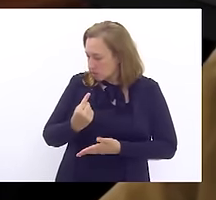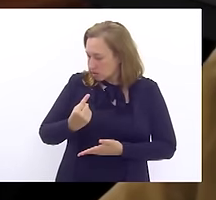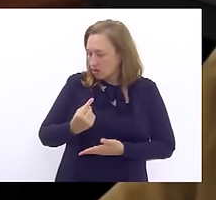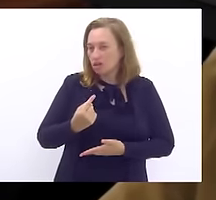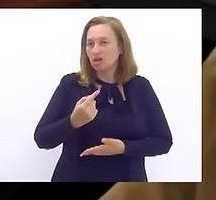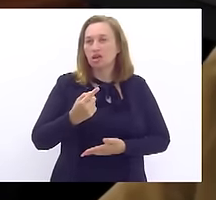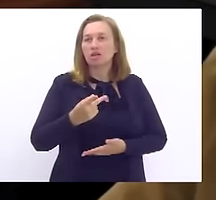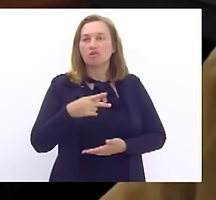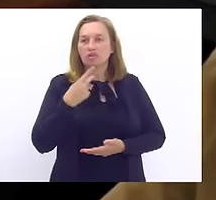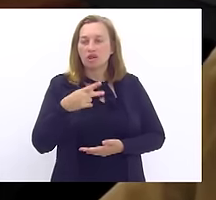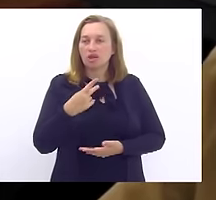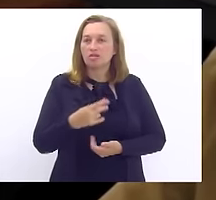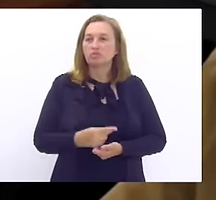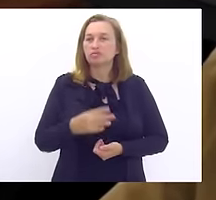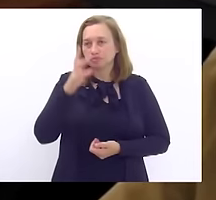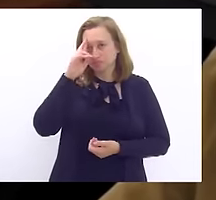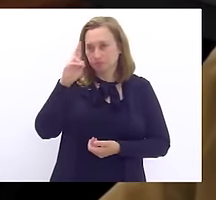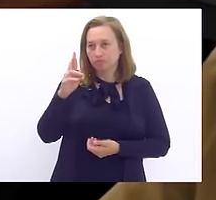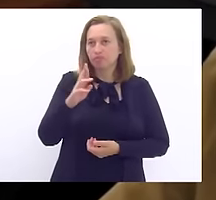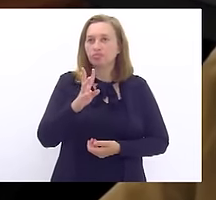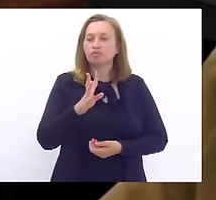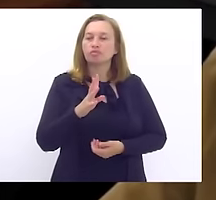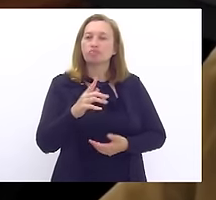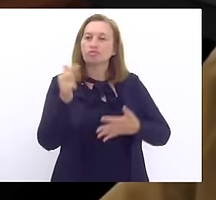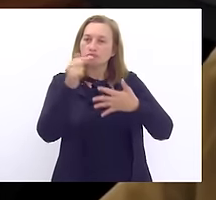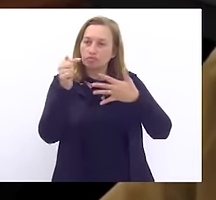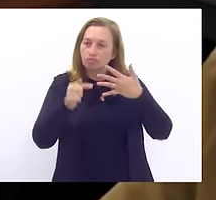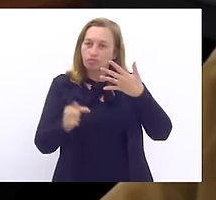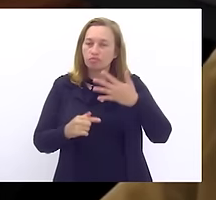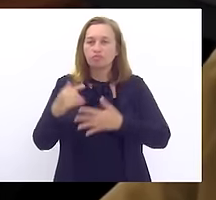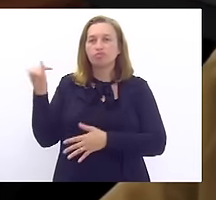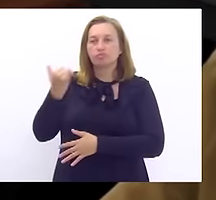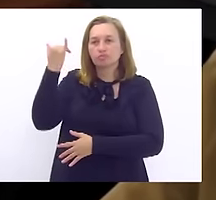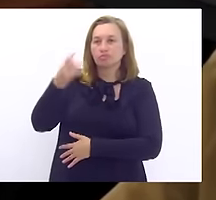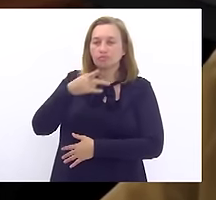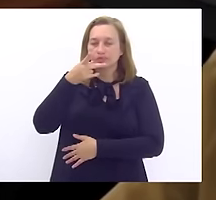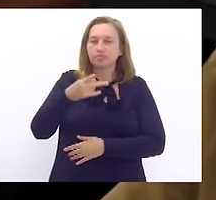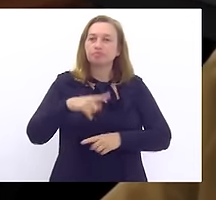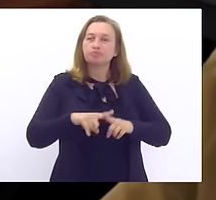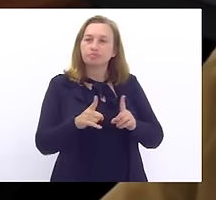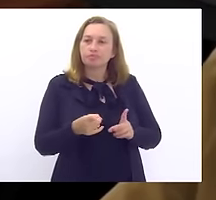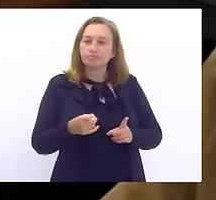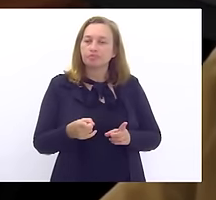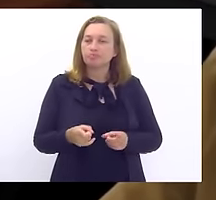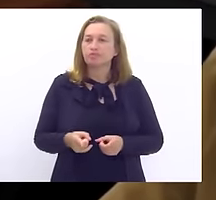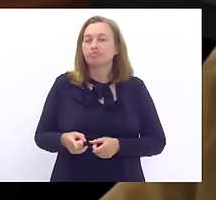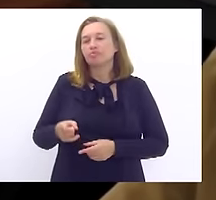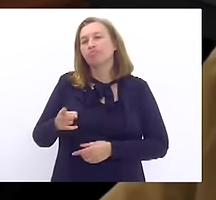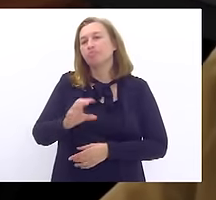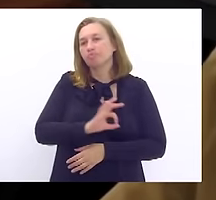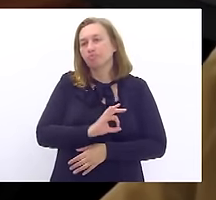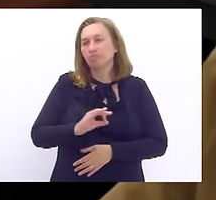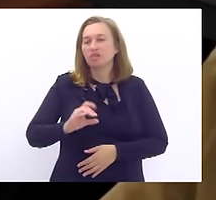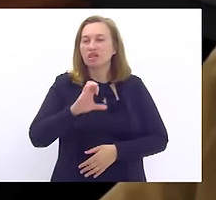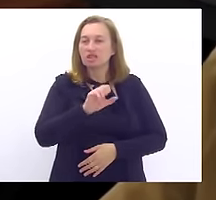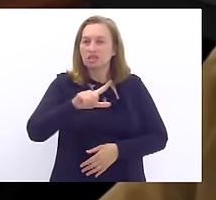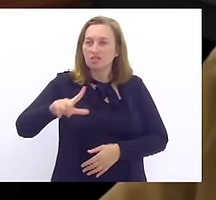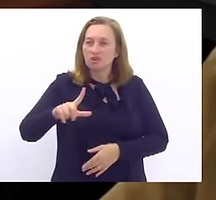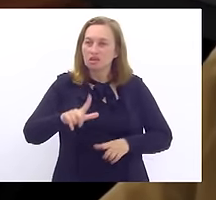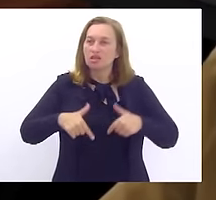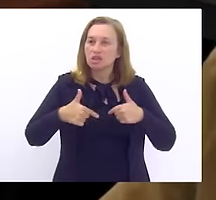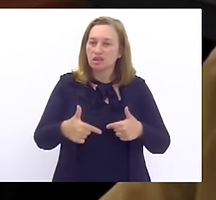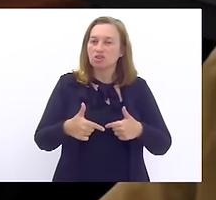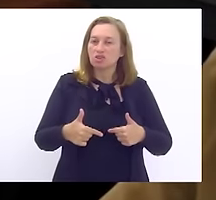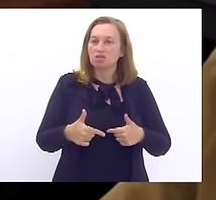esclarecimentos que eu acho que o Senhor tem pontos mais importantes abordar é mas que o a natureza da Polícia Civil aí nesse tipo de ação